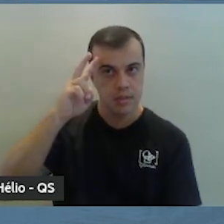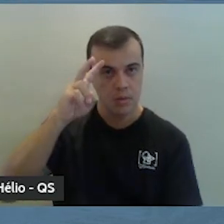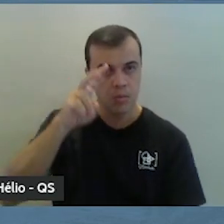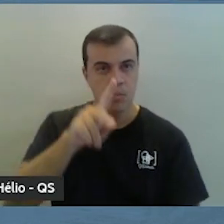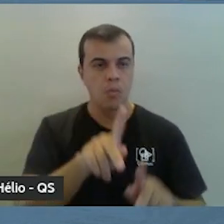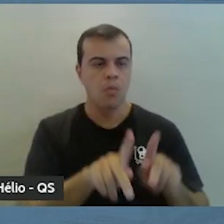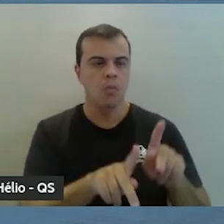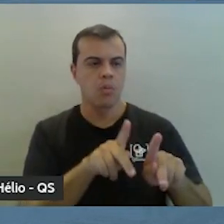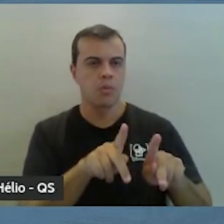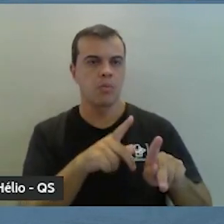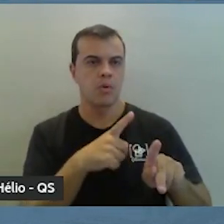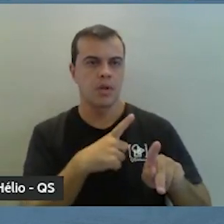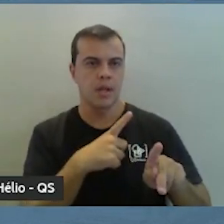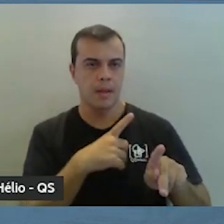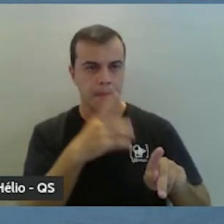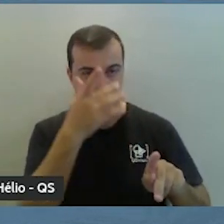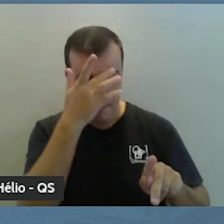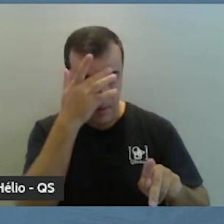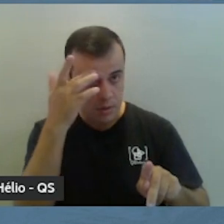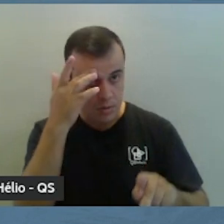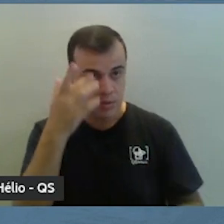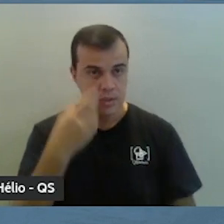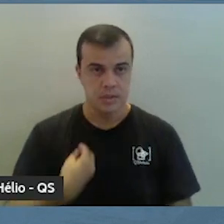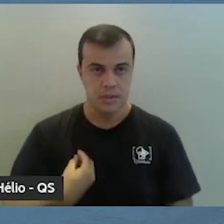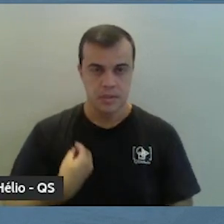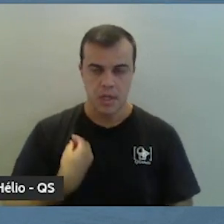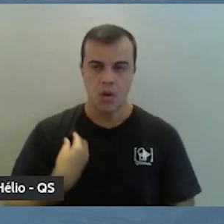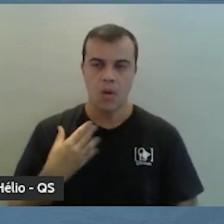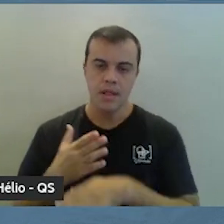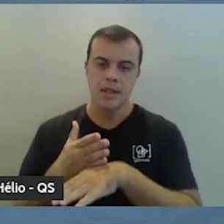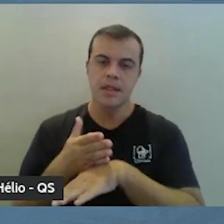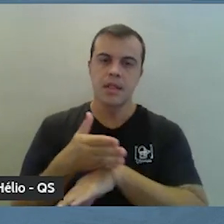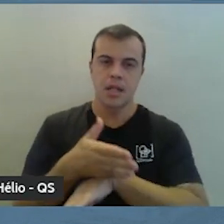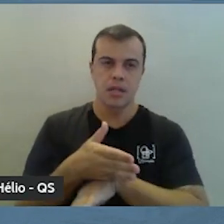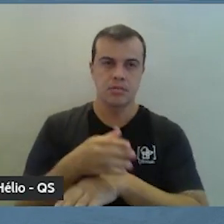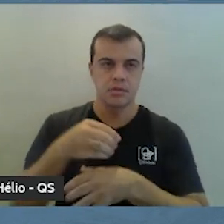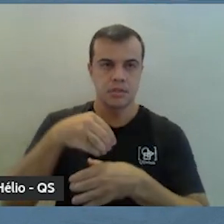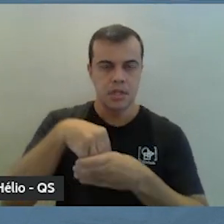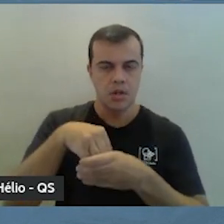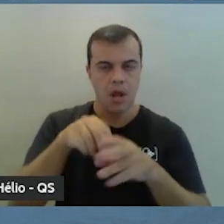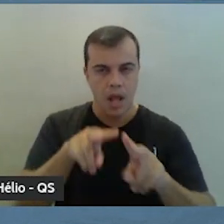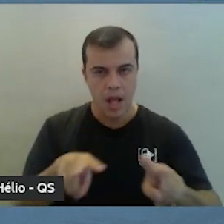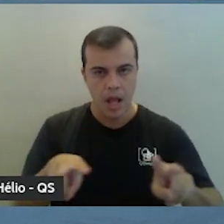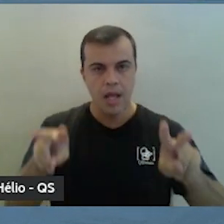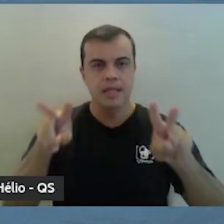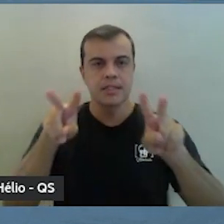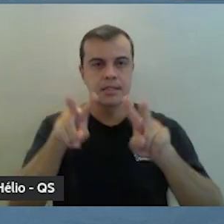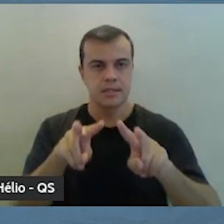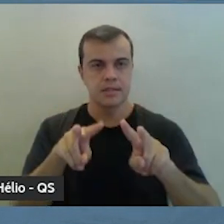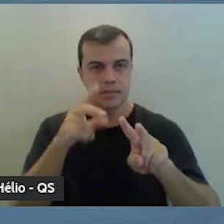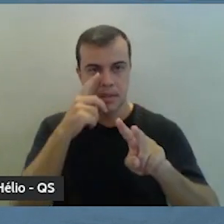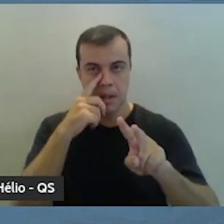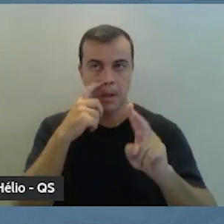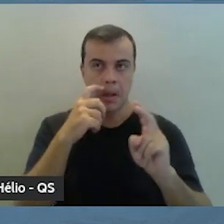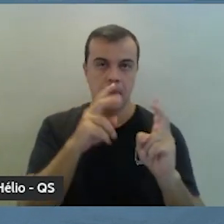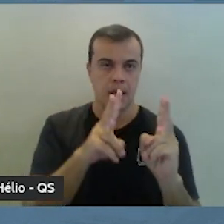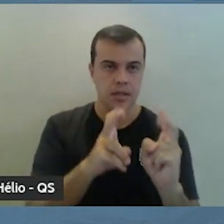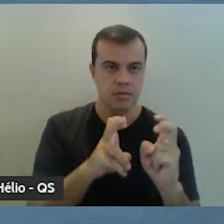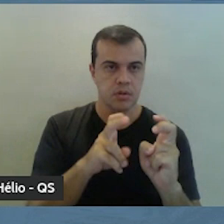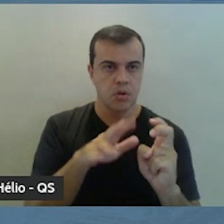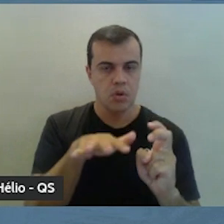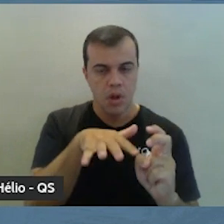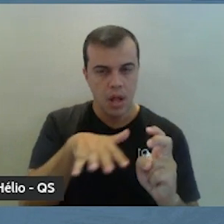populares, como essas pessoas estão adentrando dentro do campo das artes, dentro do, entre aspas, mercado